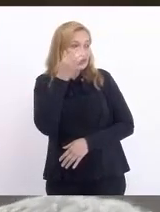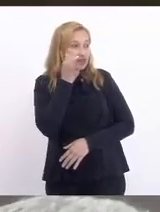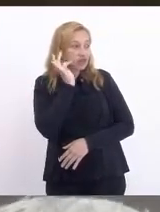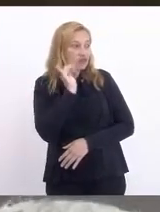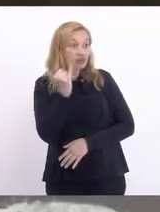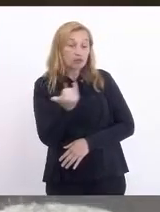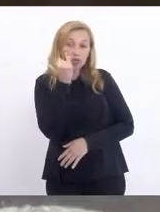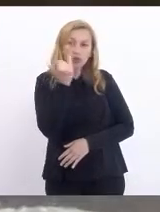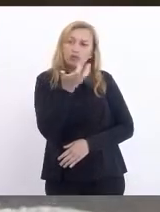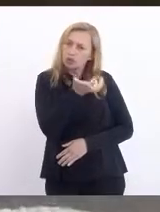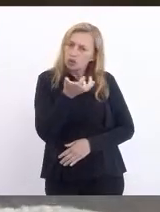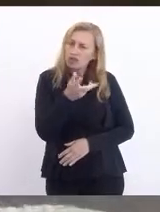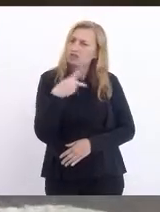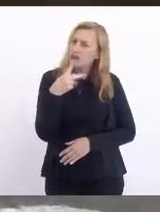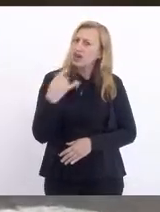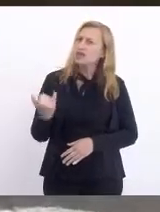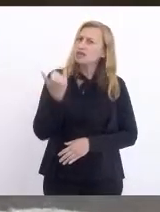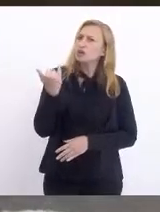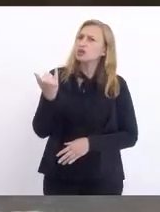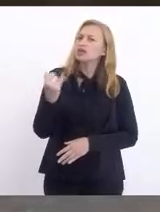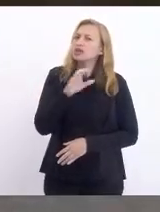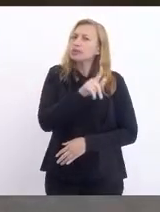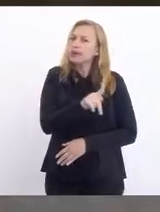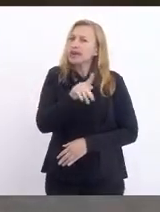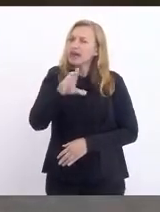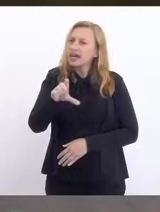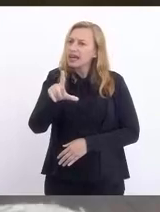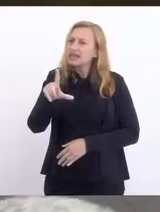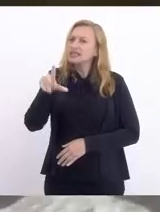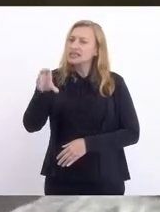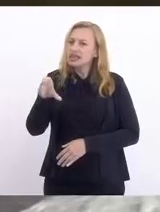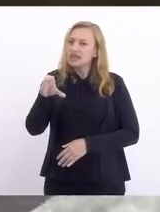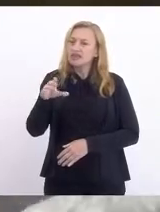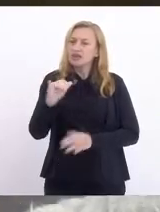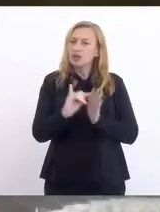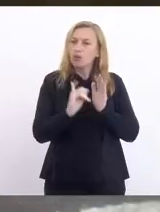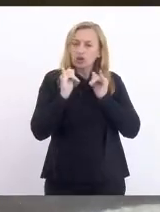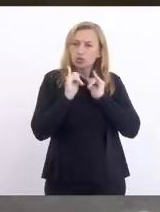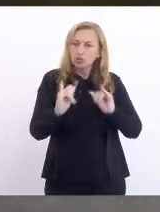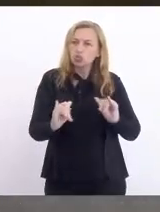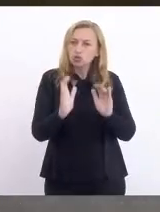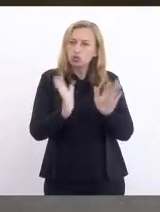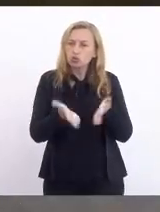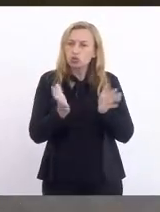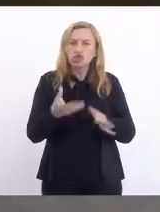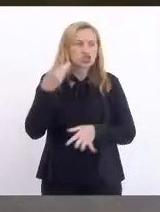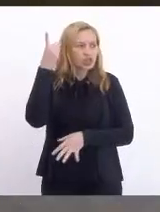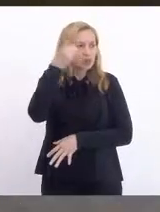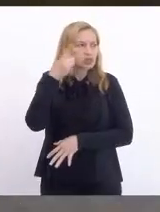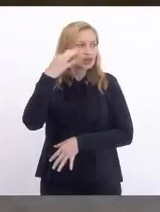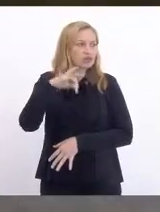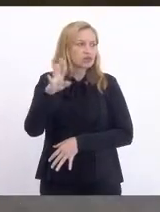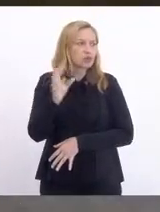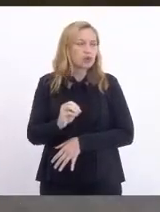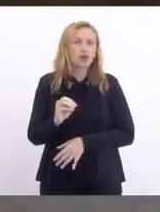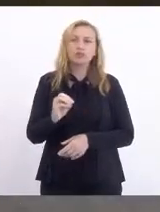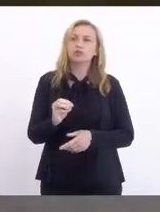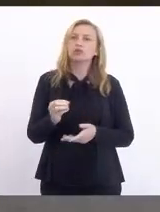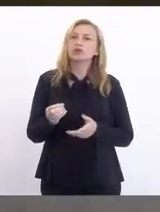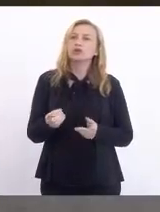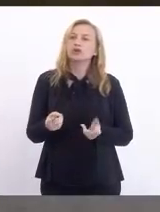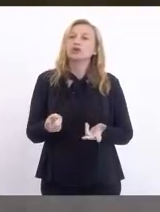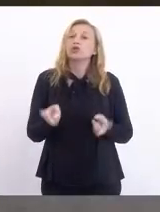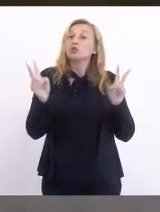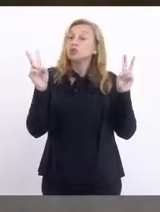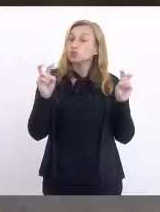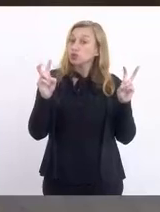e eu quero falar da importância desse pele ser porque foi feito um anúncio hoje Deputado mais coberto a respeito deste